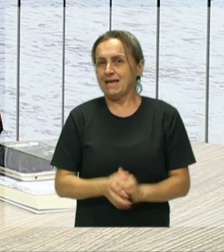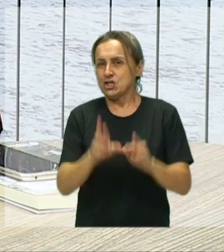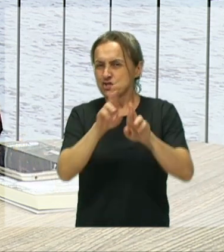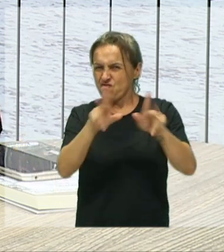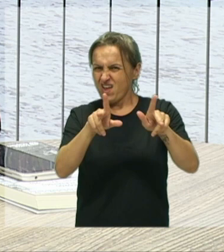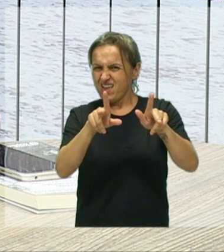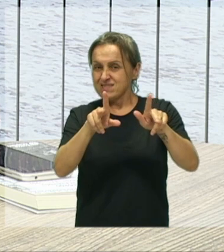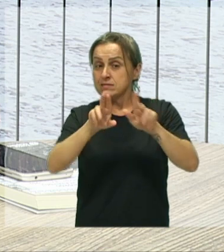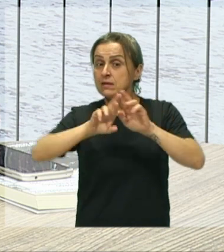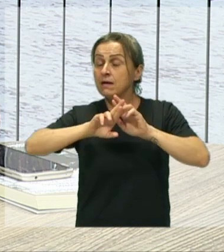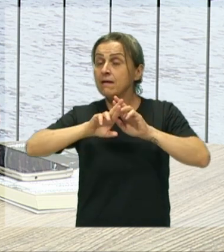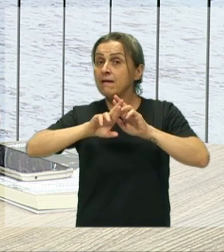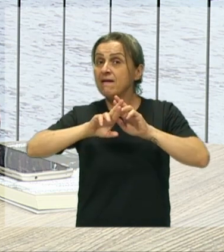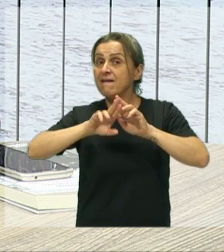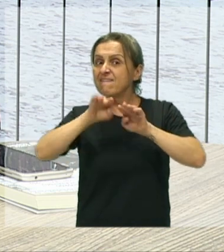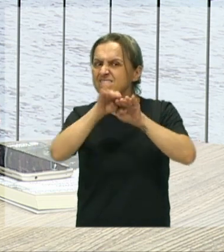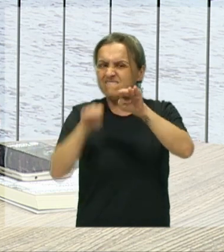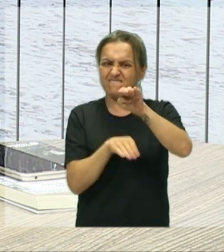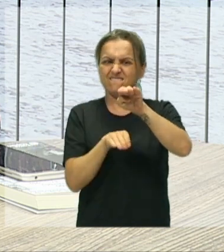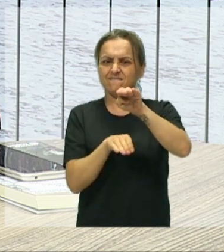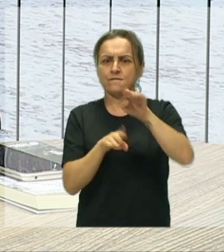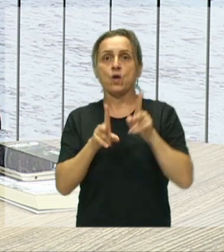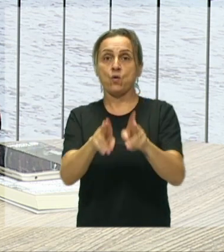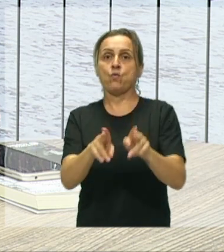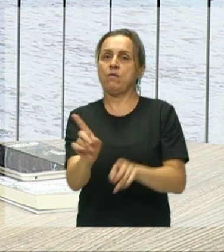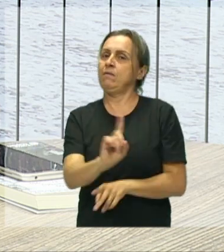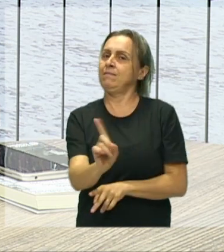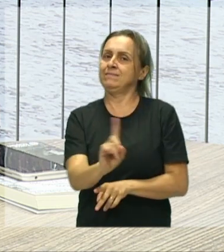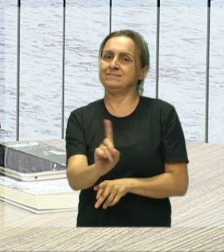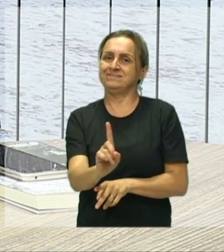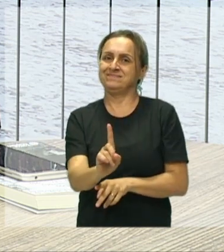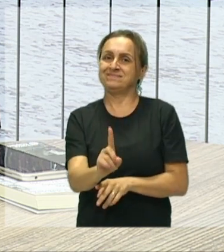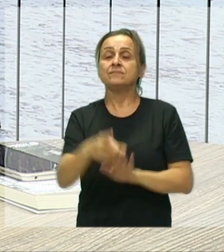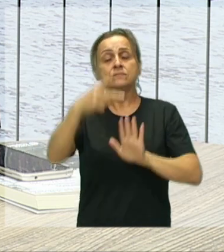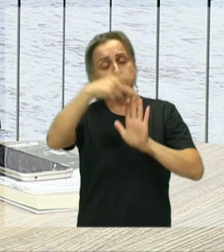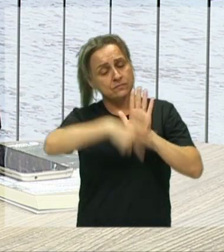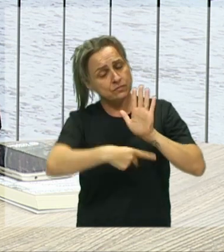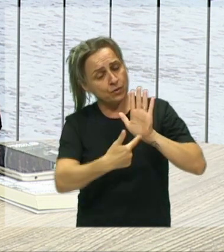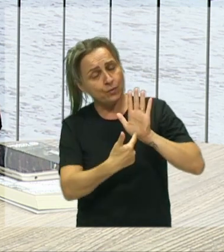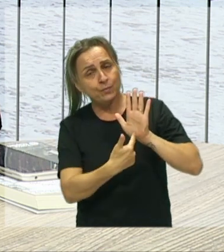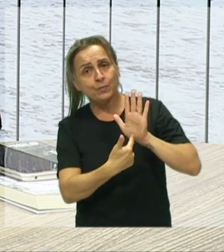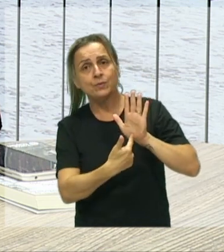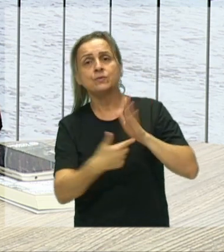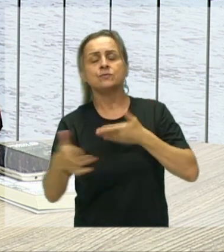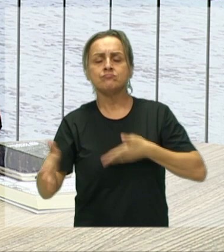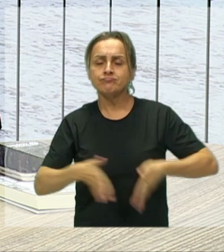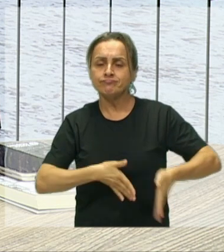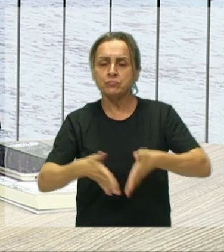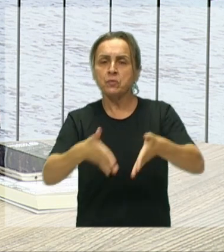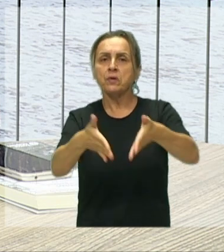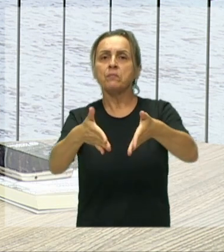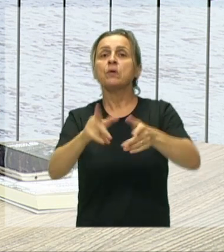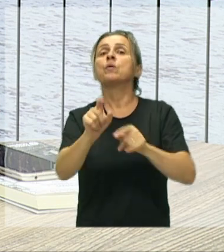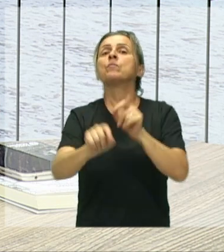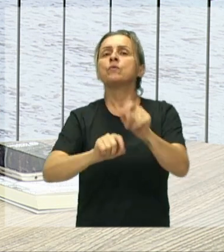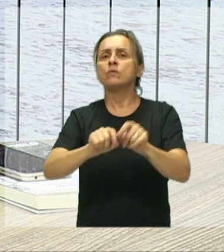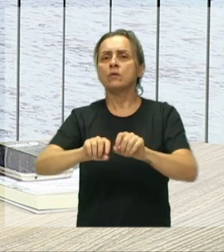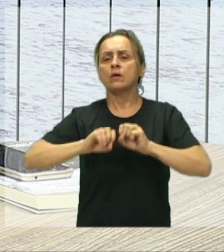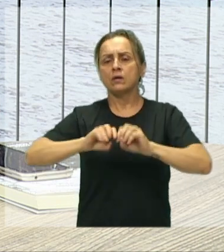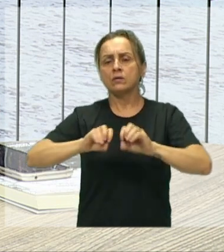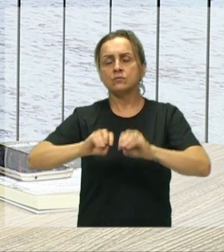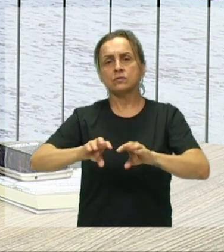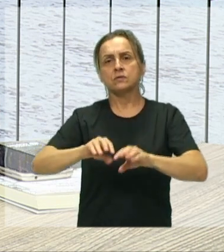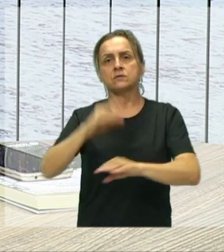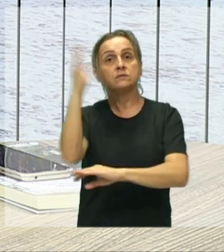desigualdade. Então, aí, o projeto é mesmo o caminho da educação. A educação formal, a educação